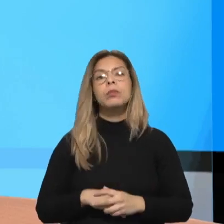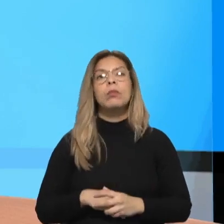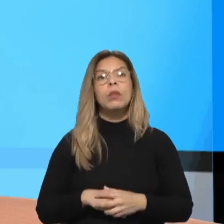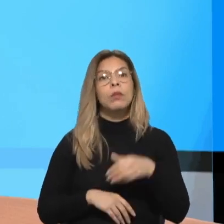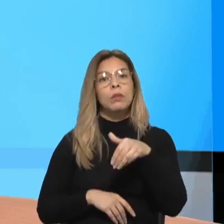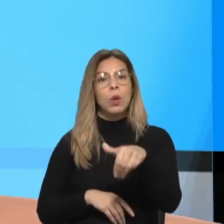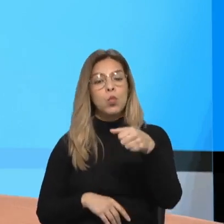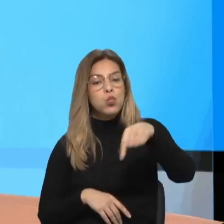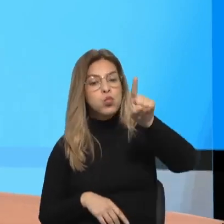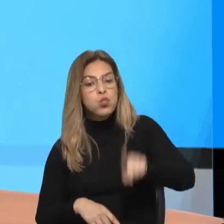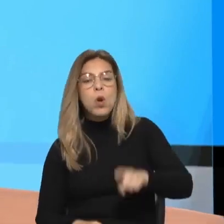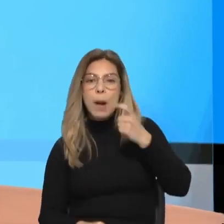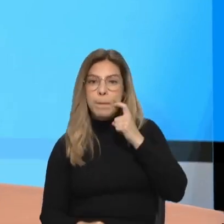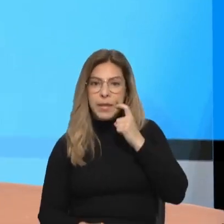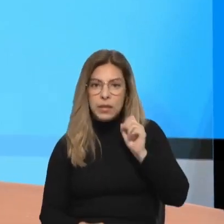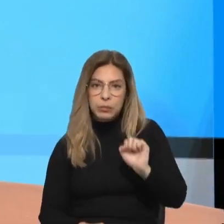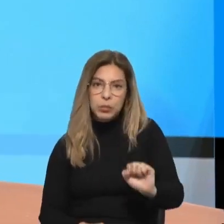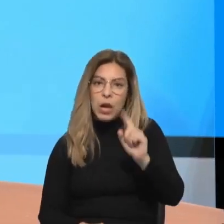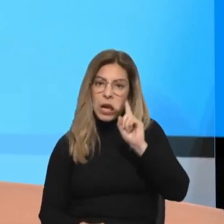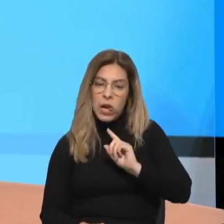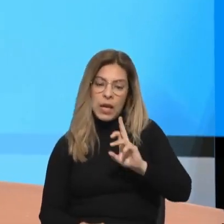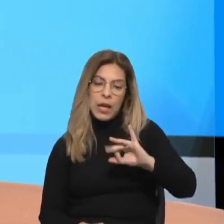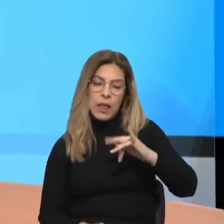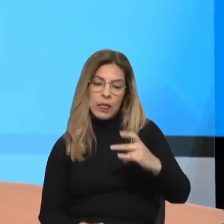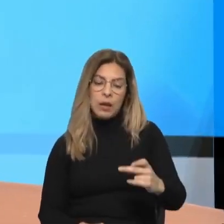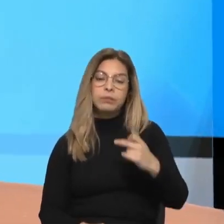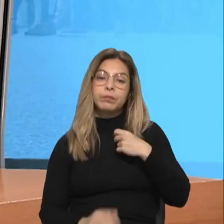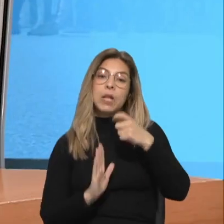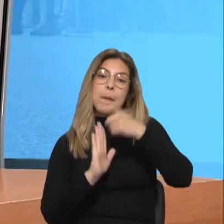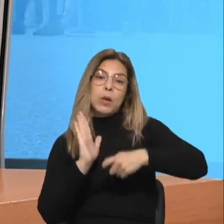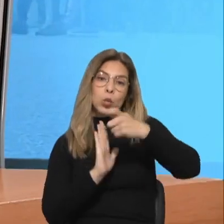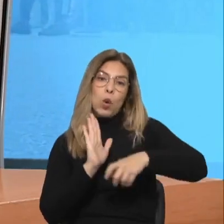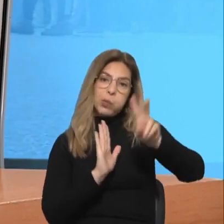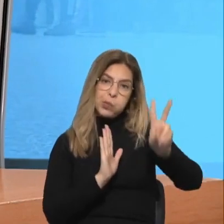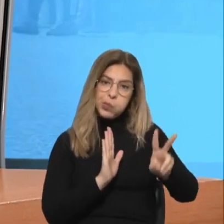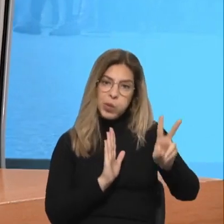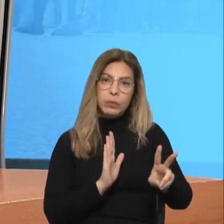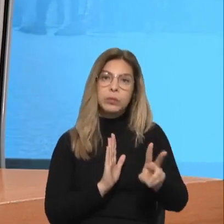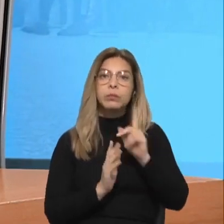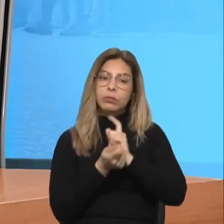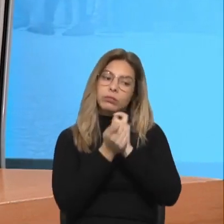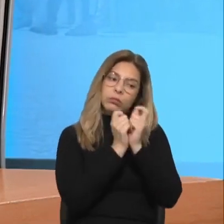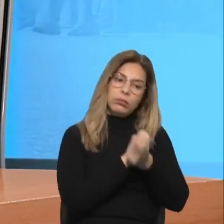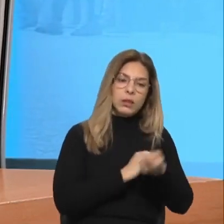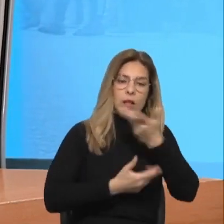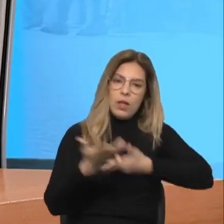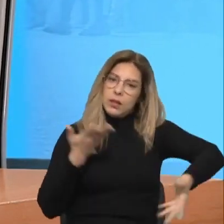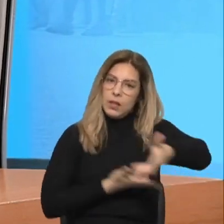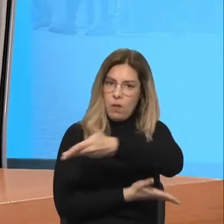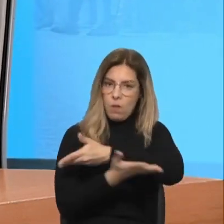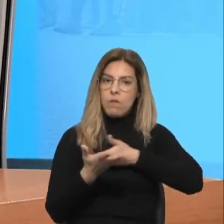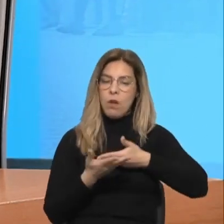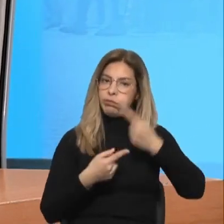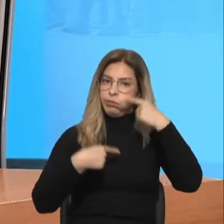1 de abril, com Rita Carvalho, não é? Que vai apresentar o segundo capítulo, creio. Exatamente, sobre a conversão das relações. Depois